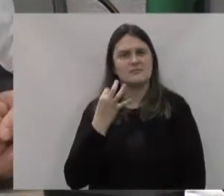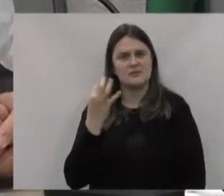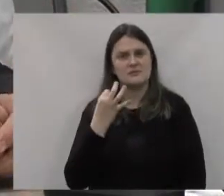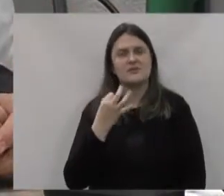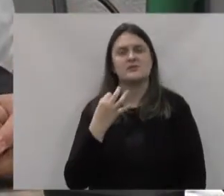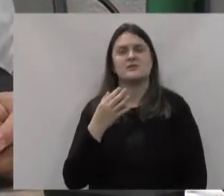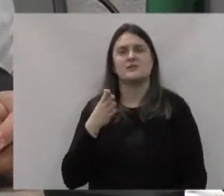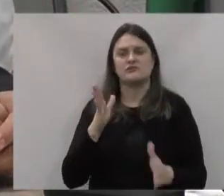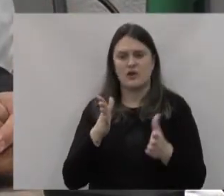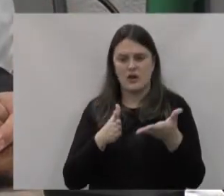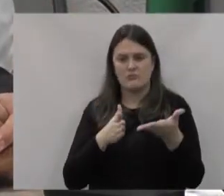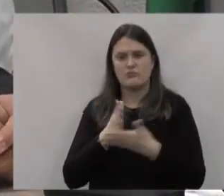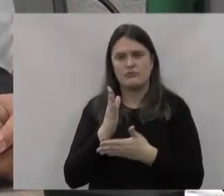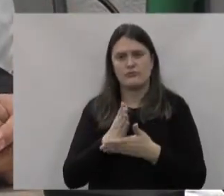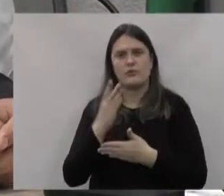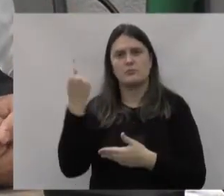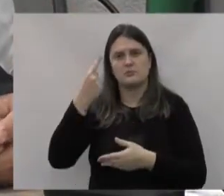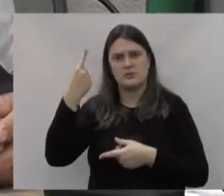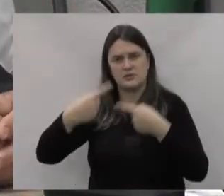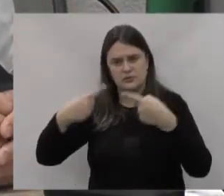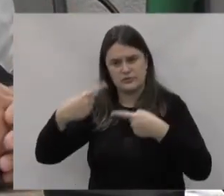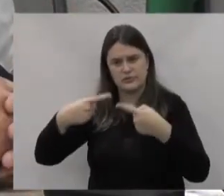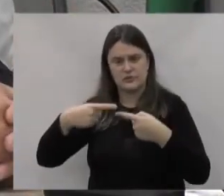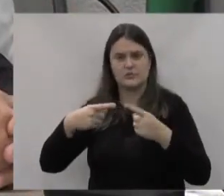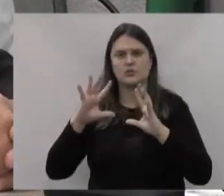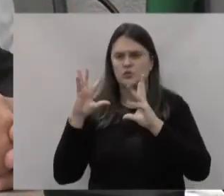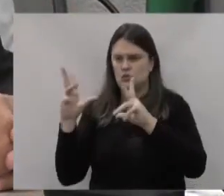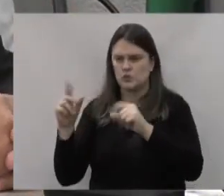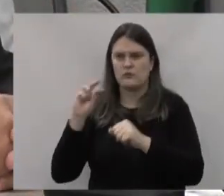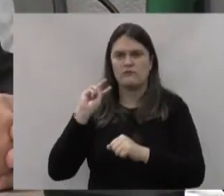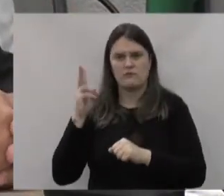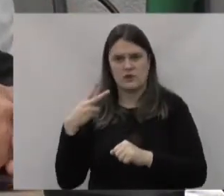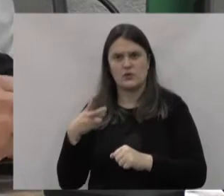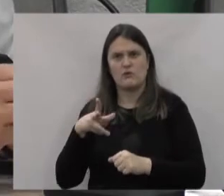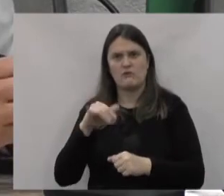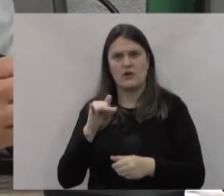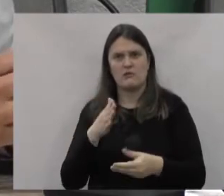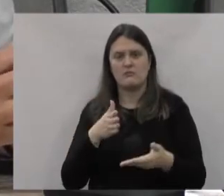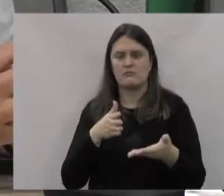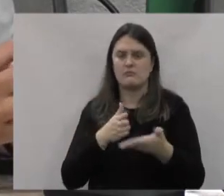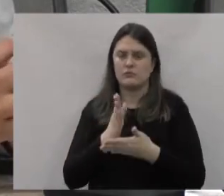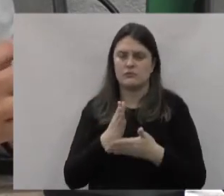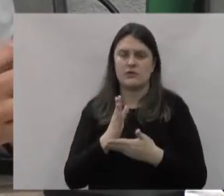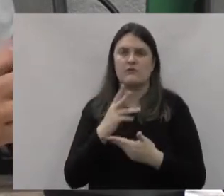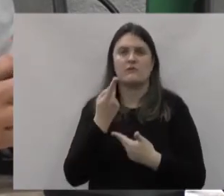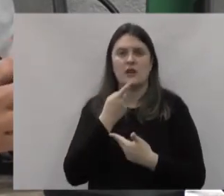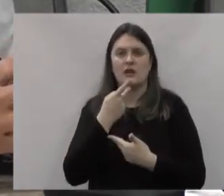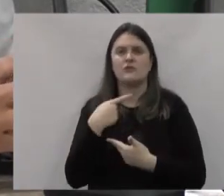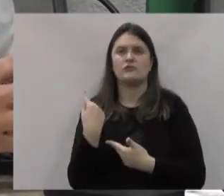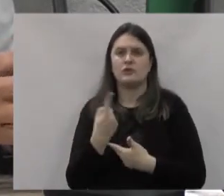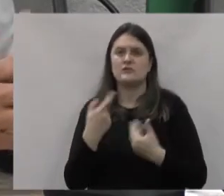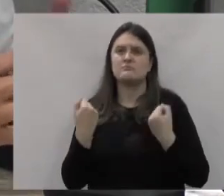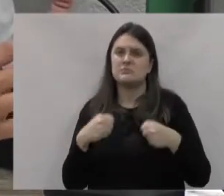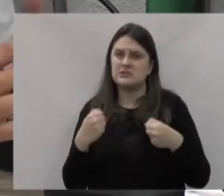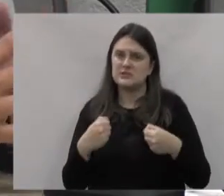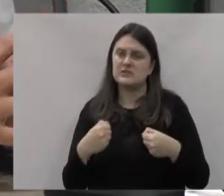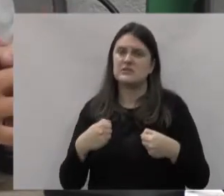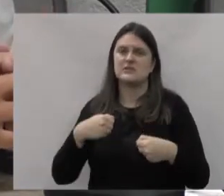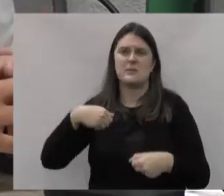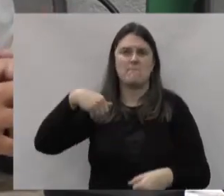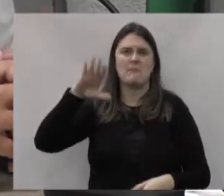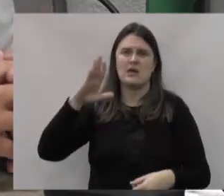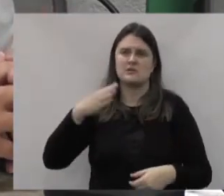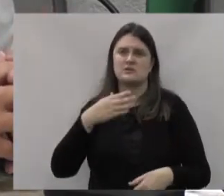aprovamos em primeira discussão, vai ser aprovado agora em segunda discussão, e dizer que nós precisamos muito